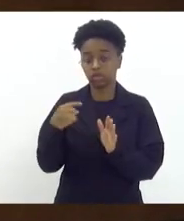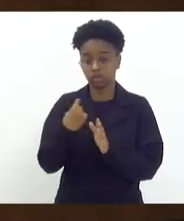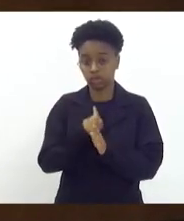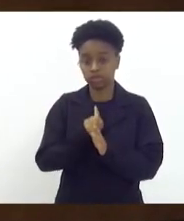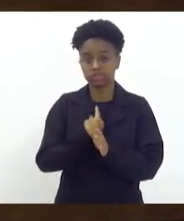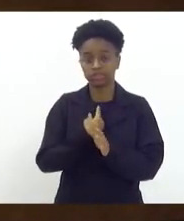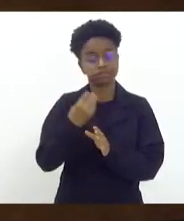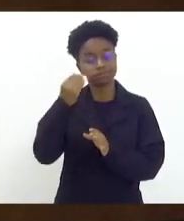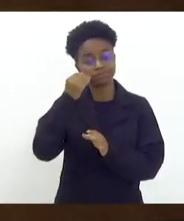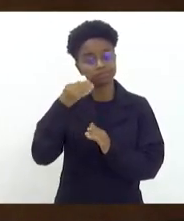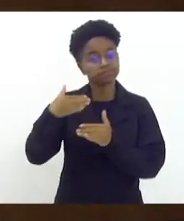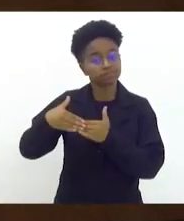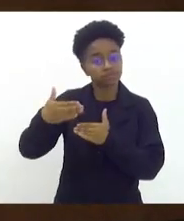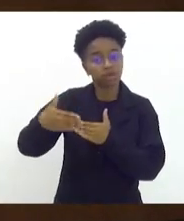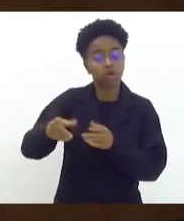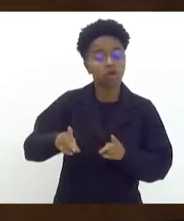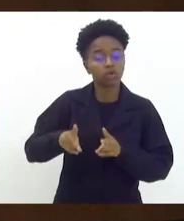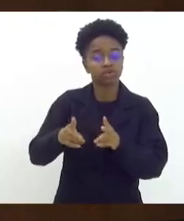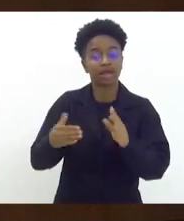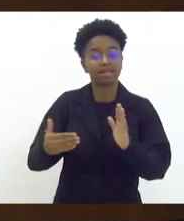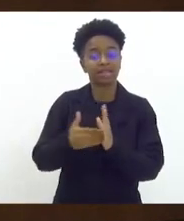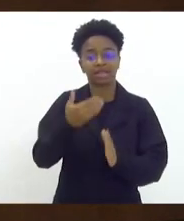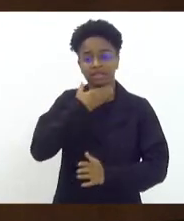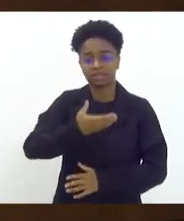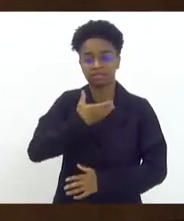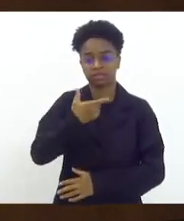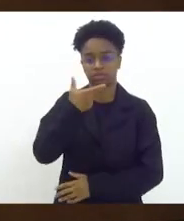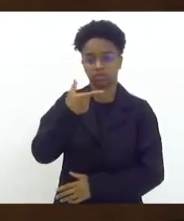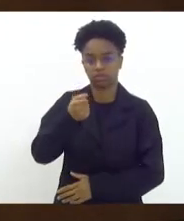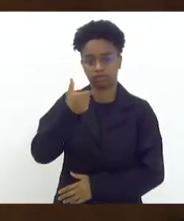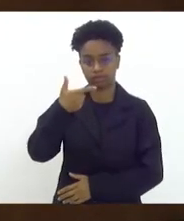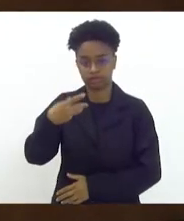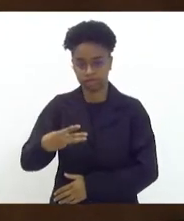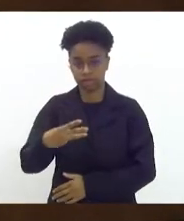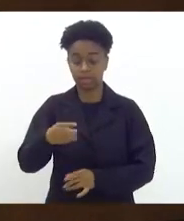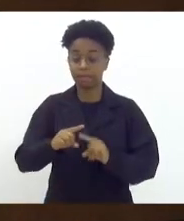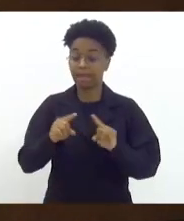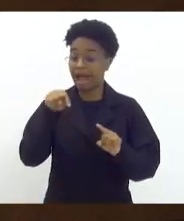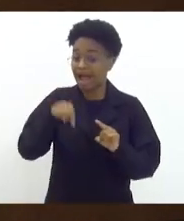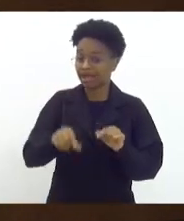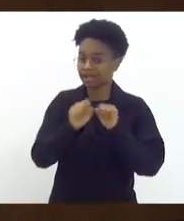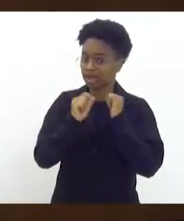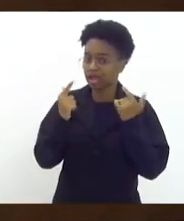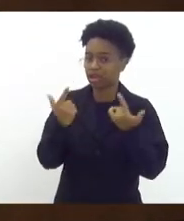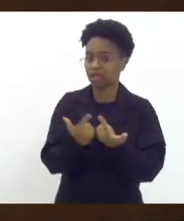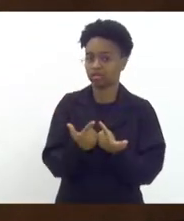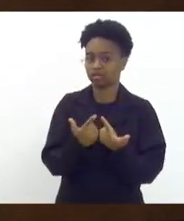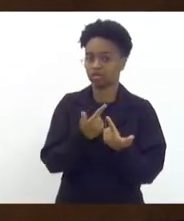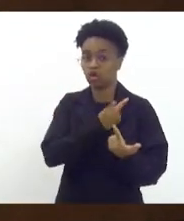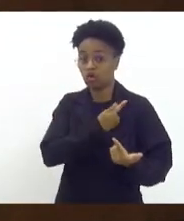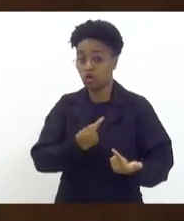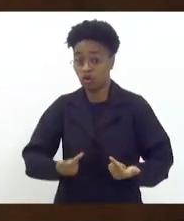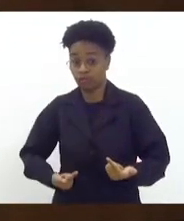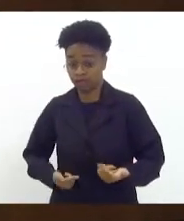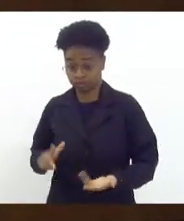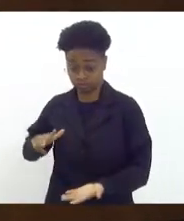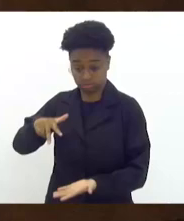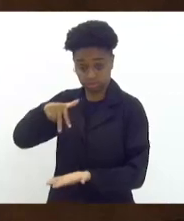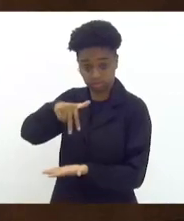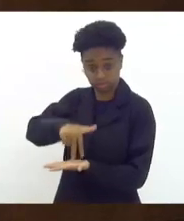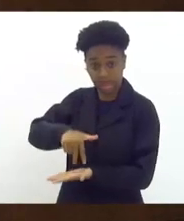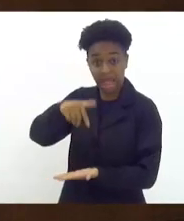super RJ até dezembro de 2023 nesta casa aqui o governador veio